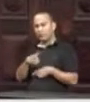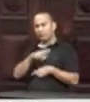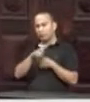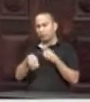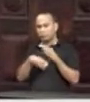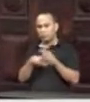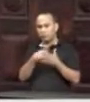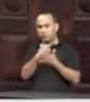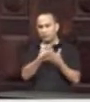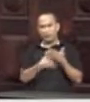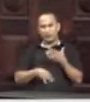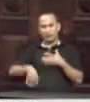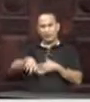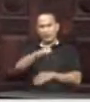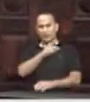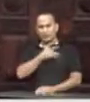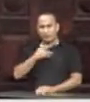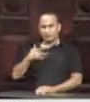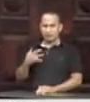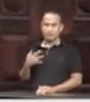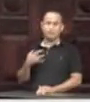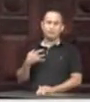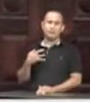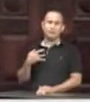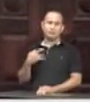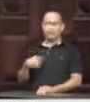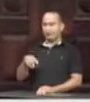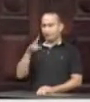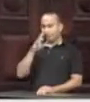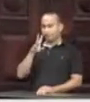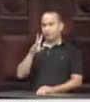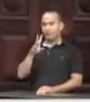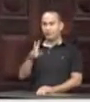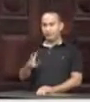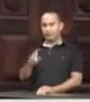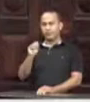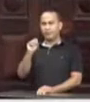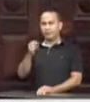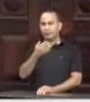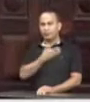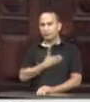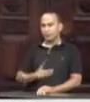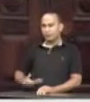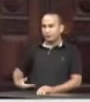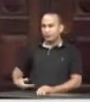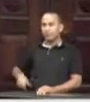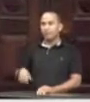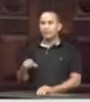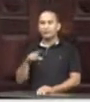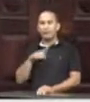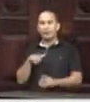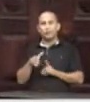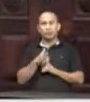orçamento da área da saúde e a gente vê que o governo, para mascarar